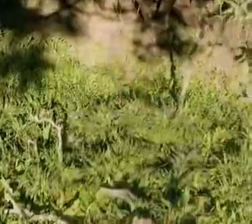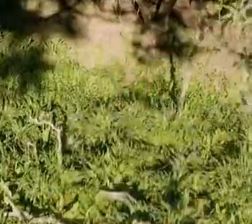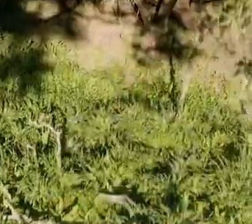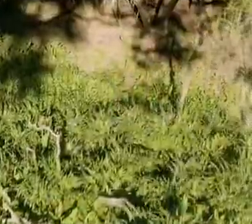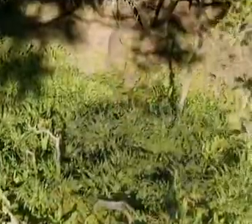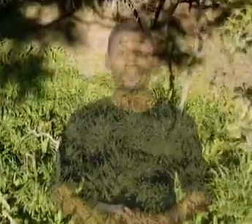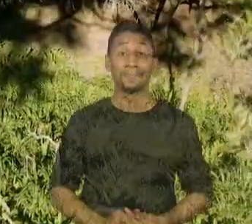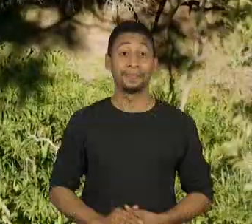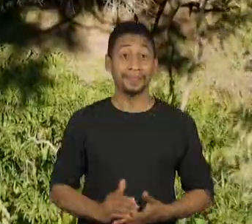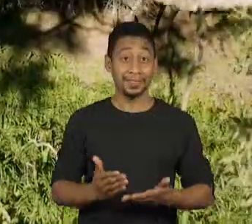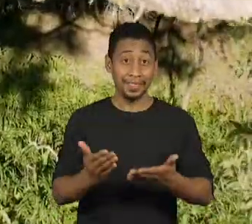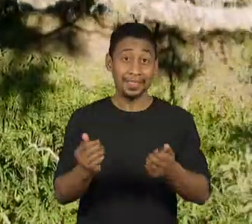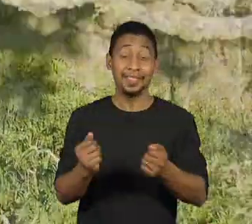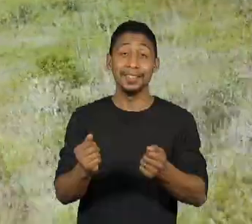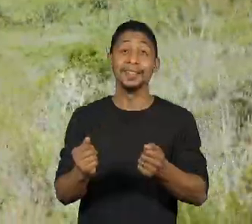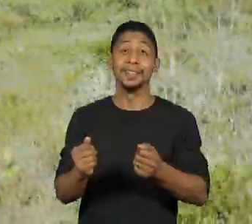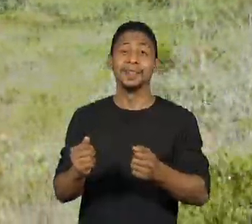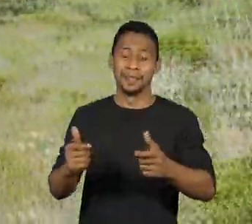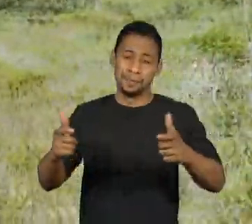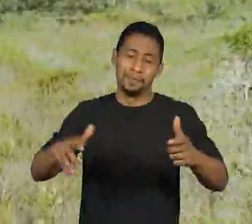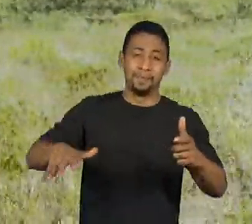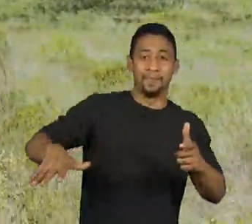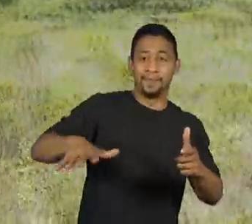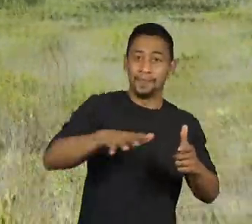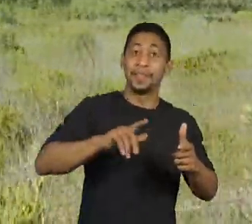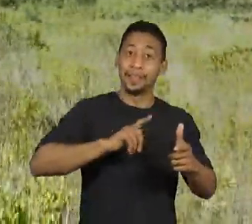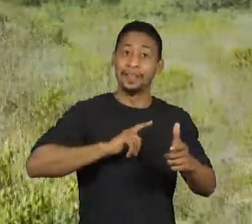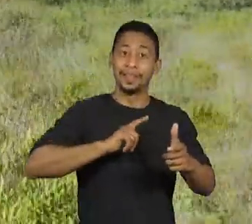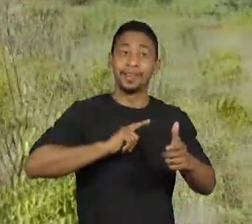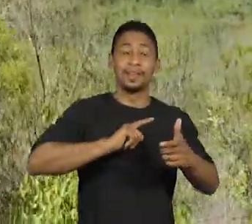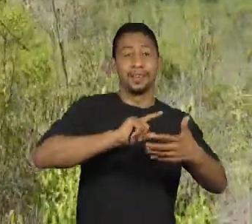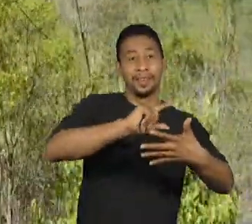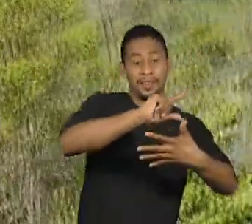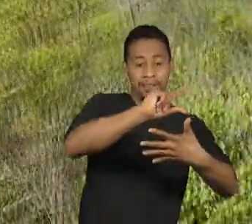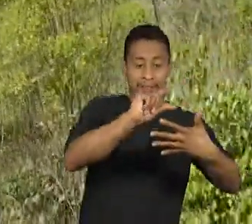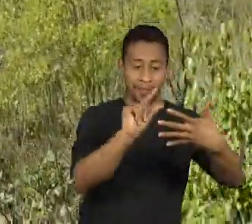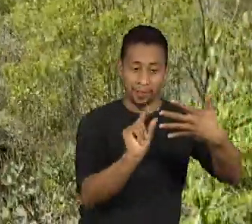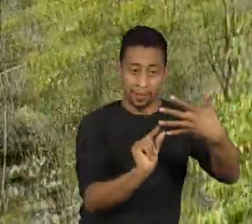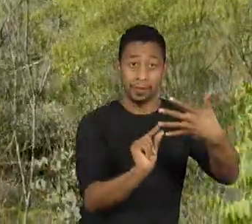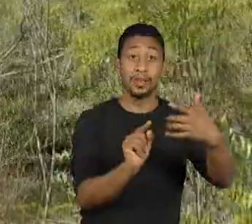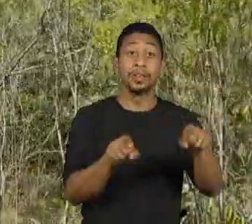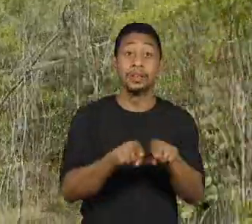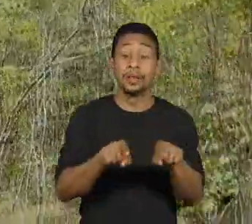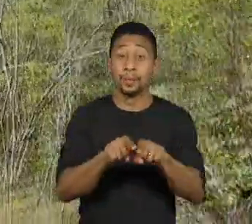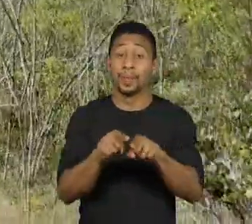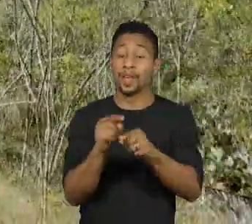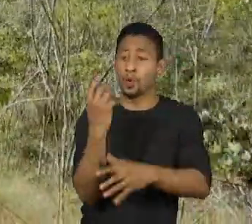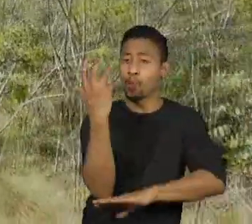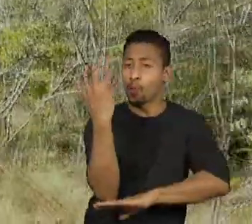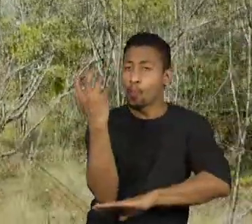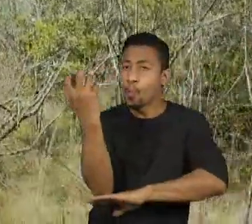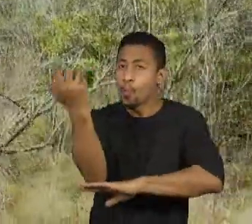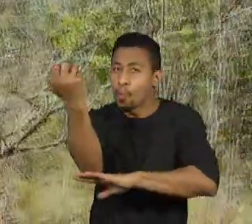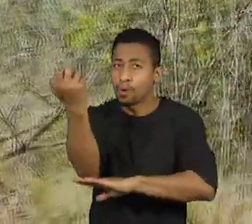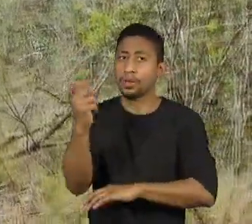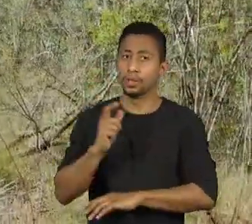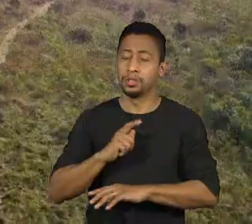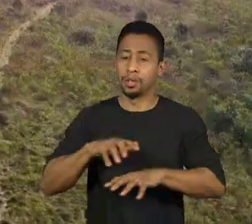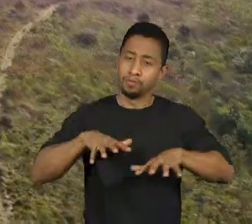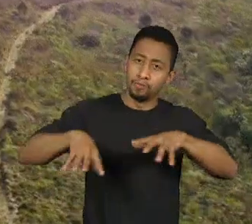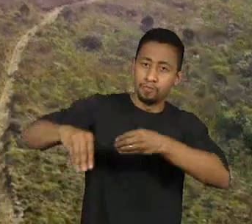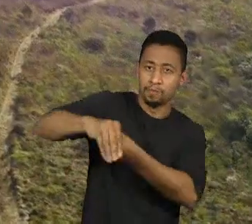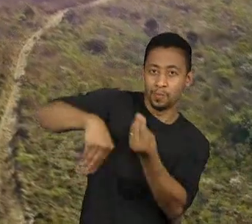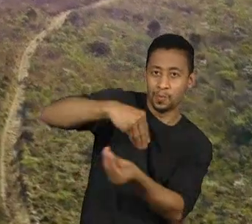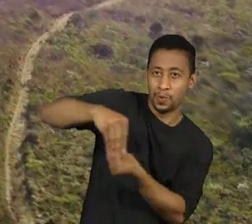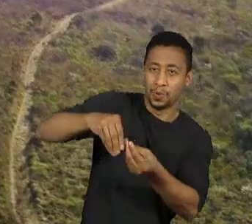A gente tem aqui a leste a Mata Atlântica e a oeste o Cerrado. A gente está bem no finalzinho da Mata Atlântica e bem no